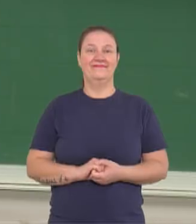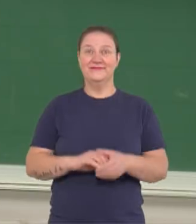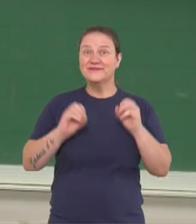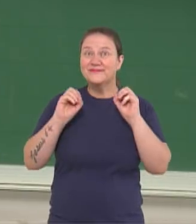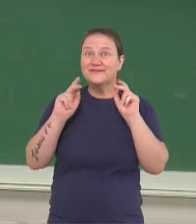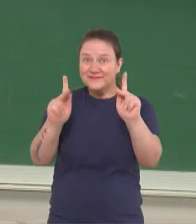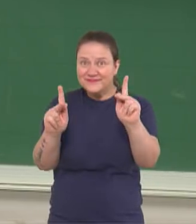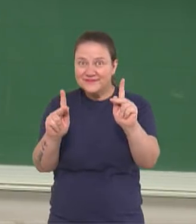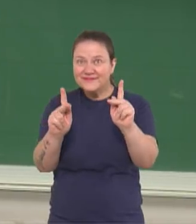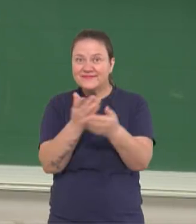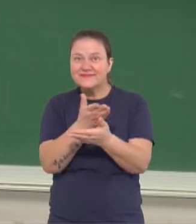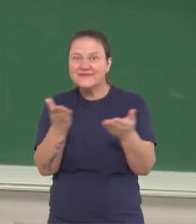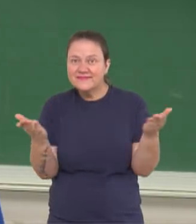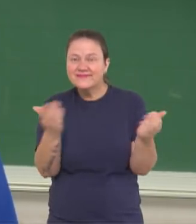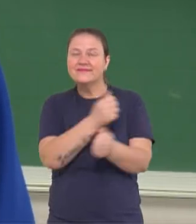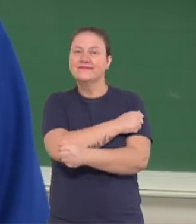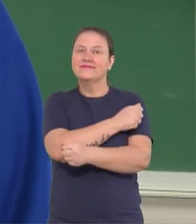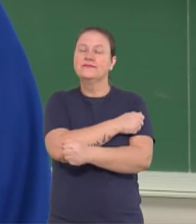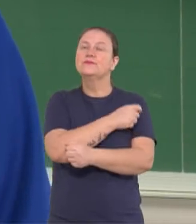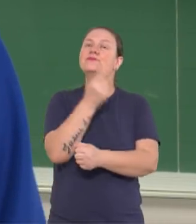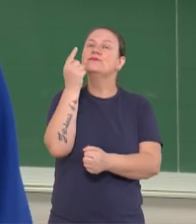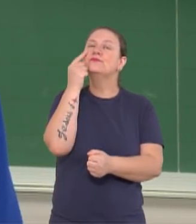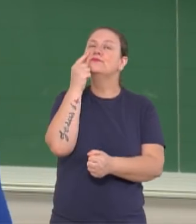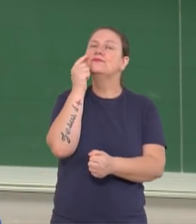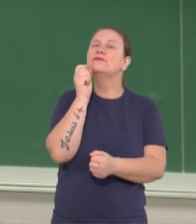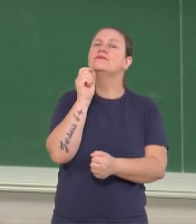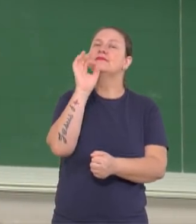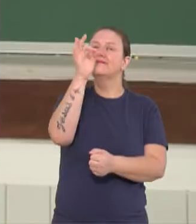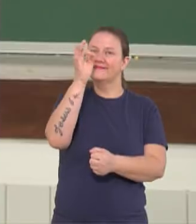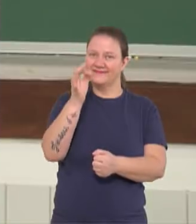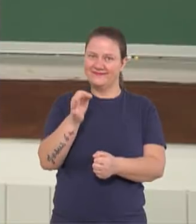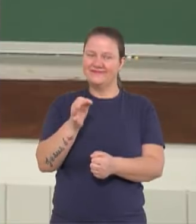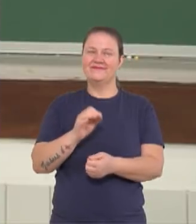Ok, pessoal? Então, vamos verificar quem acertou essa questão?